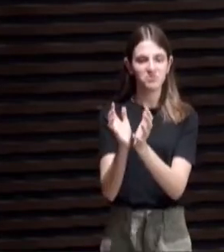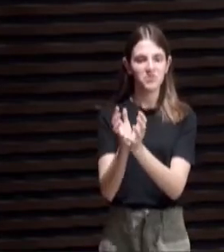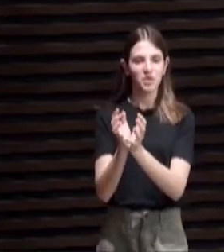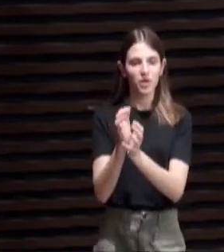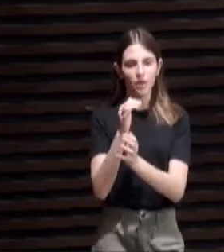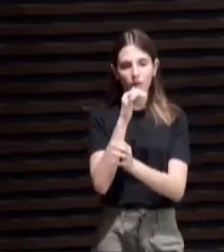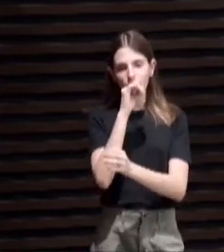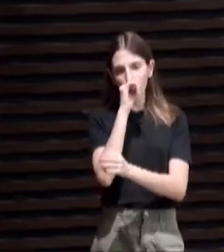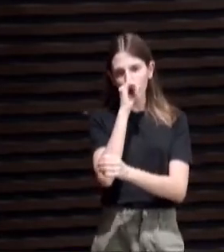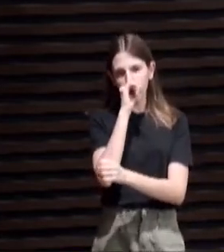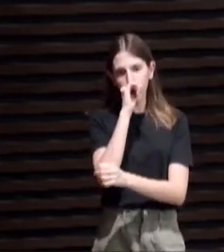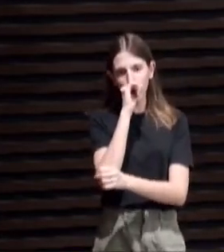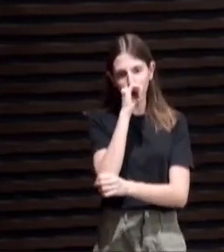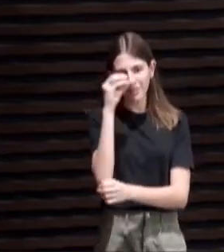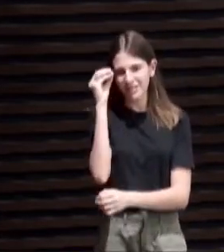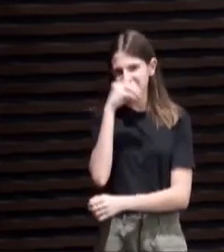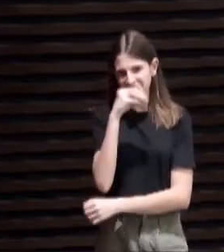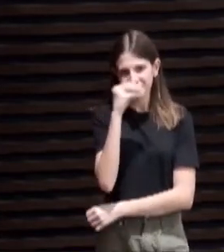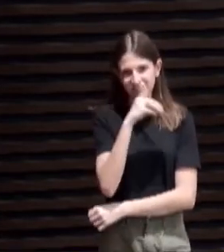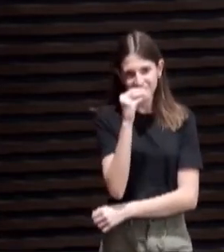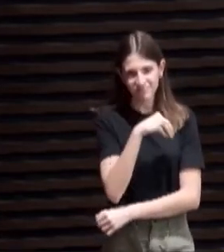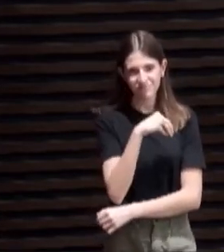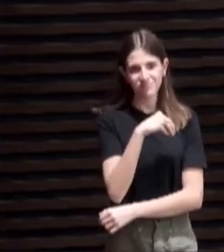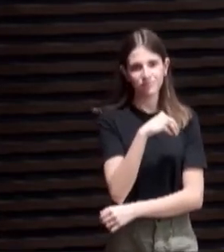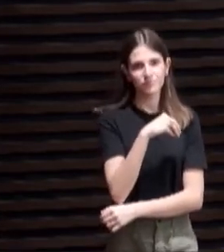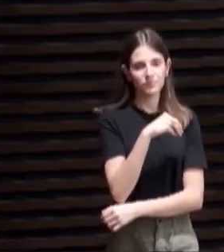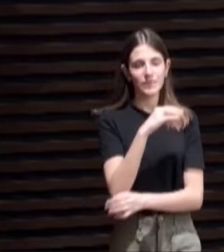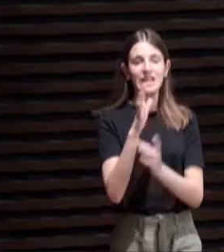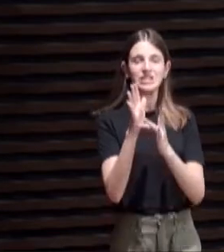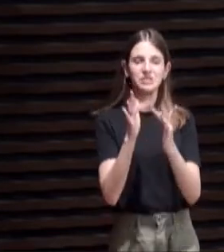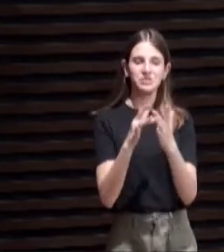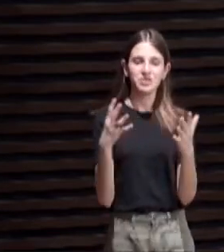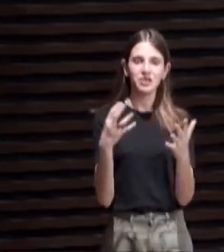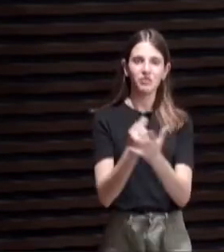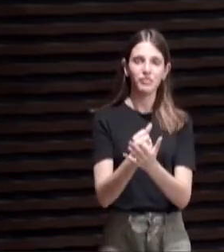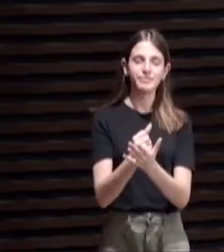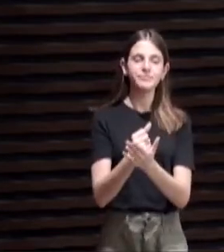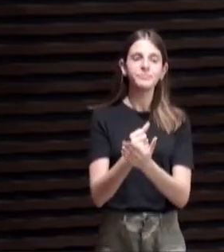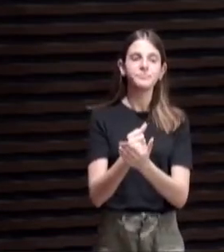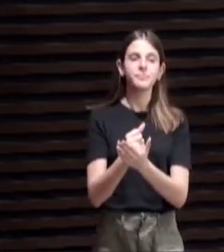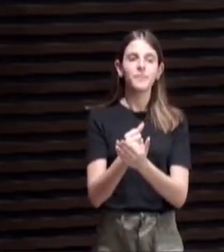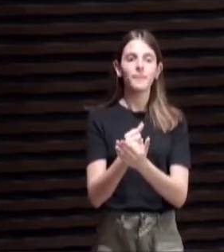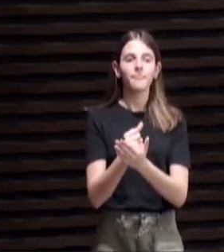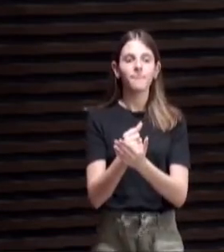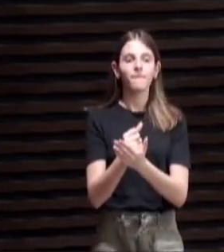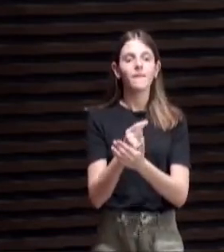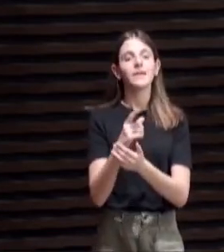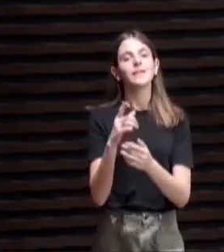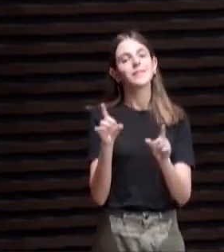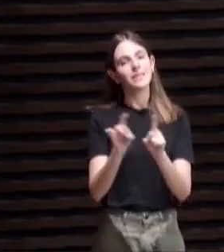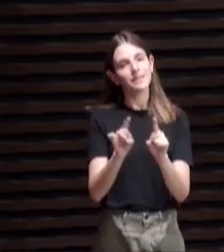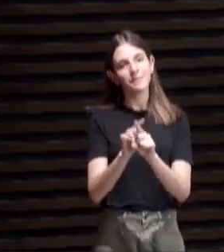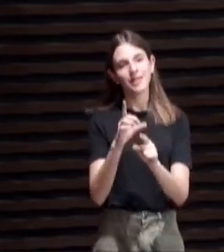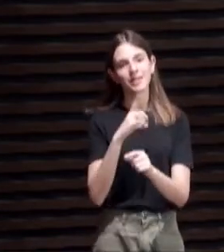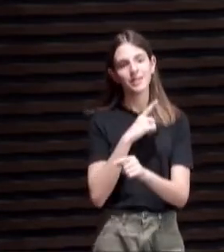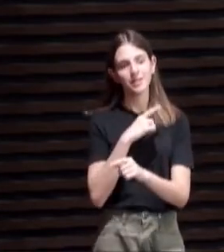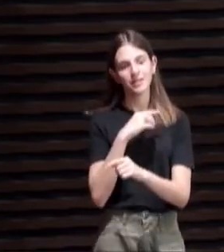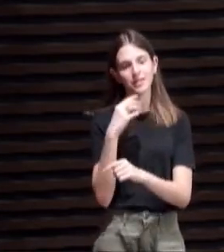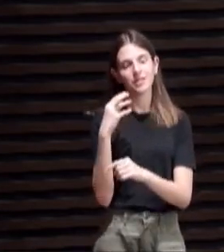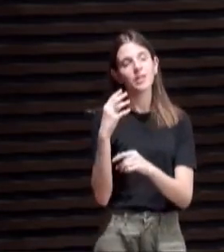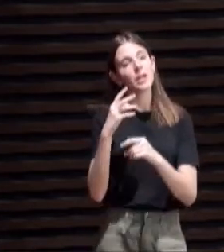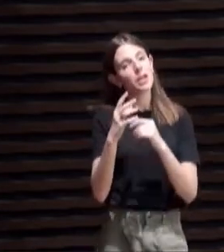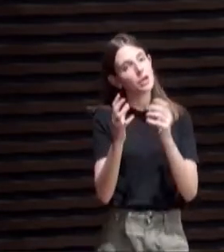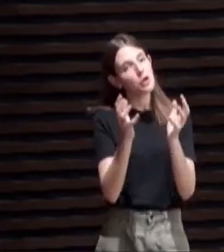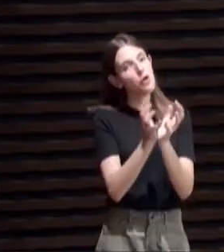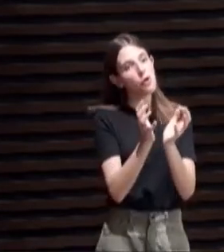cara, como é crente? Jesus salvou, meu Deus. Mas aí você vê aquele outro grupo todo cheirosinho,